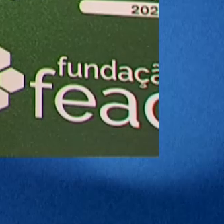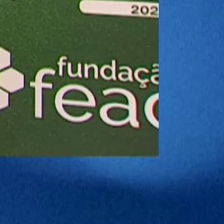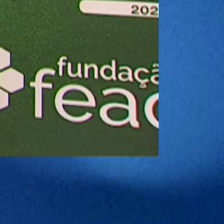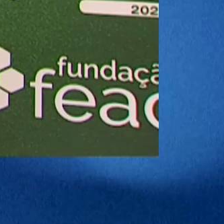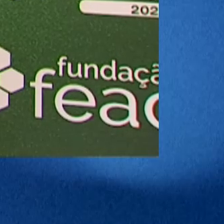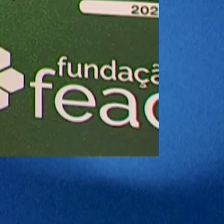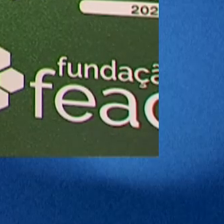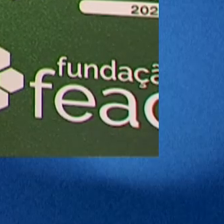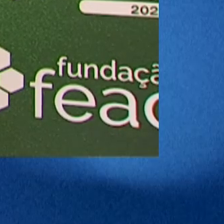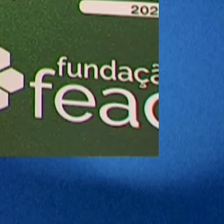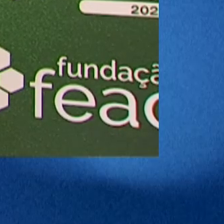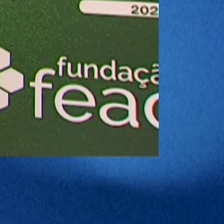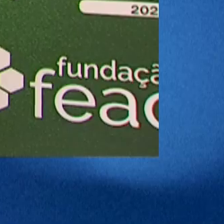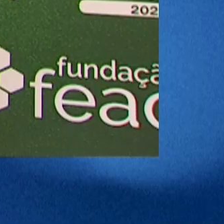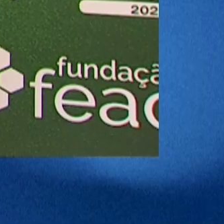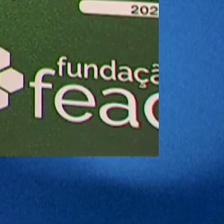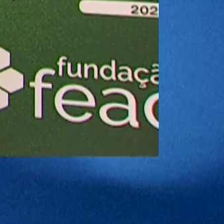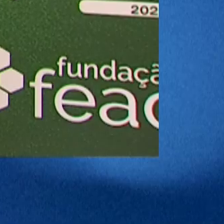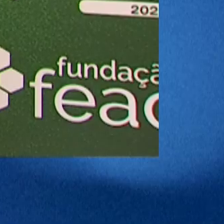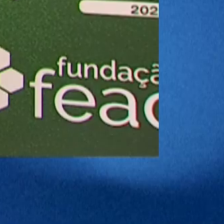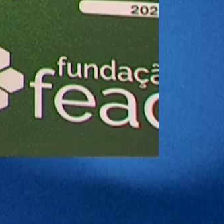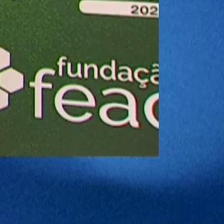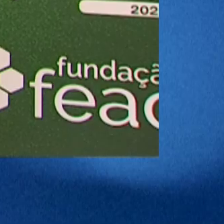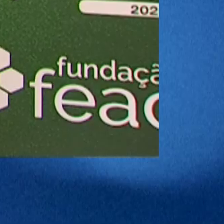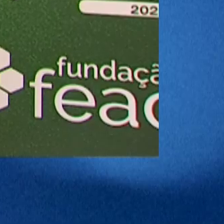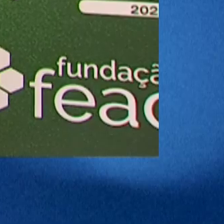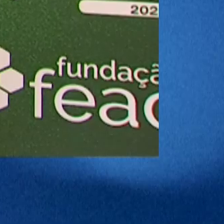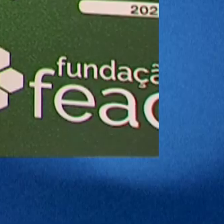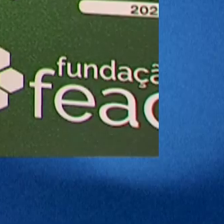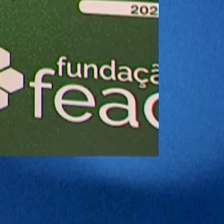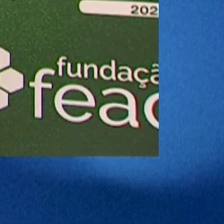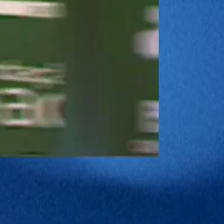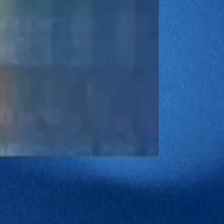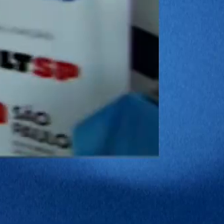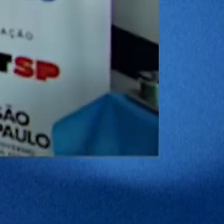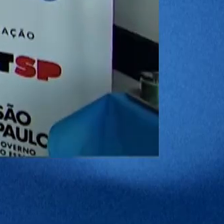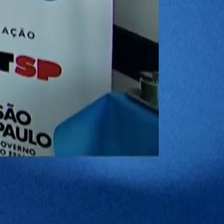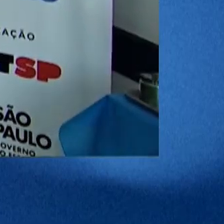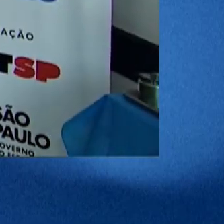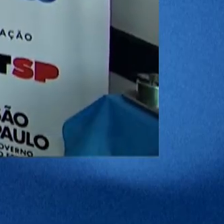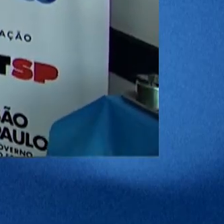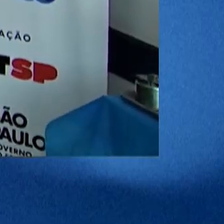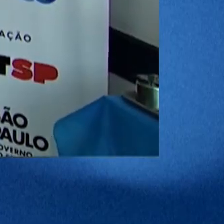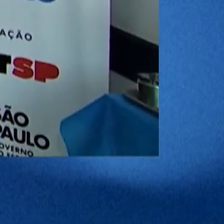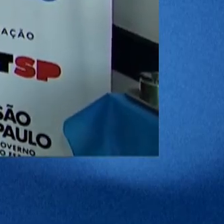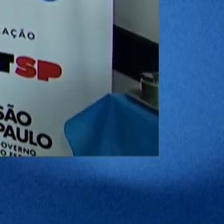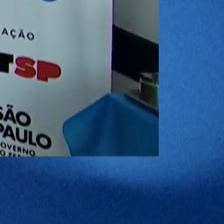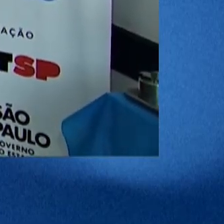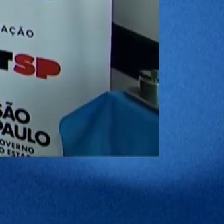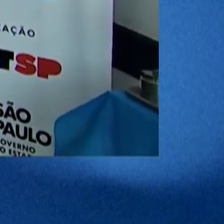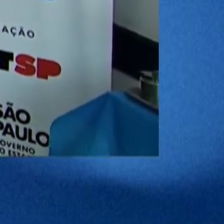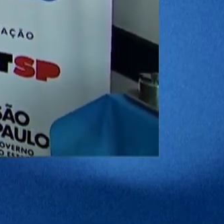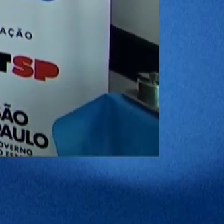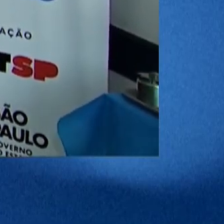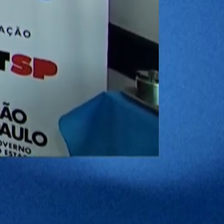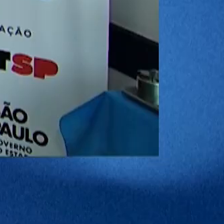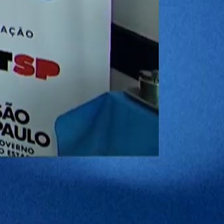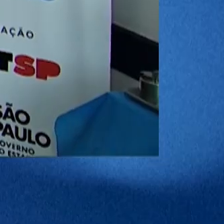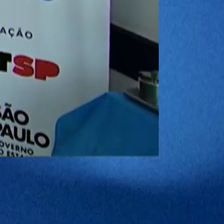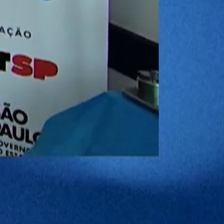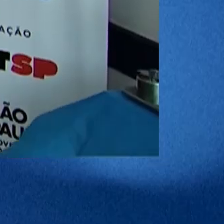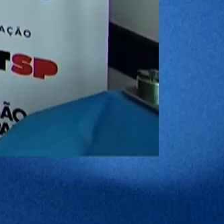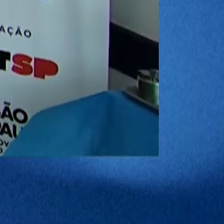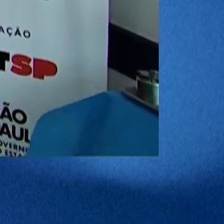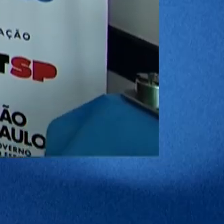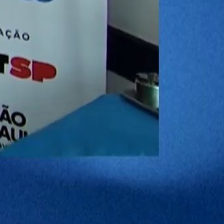Prêmio Fundação FEAC de Jornalismo conhece os ganhadores da sua 25ª edição. O Centro Cultural Luiz Braille de